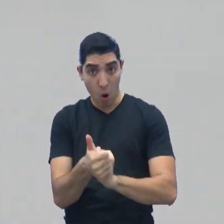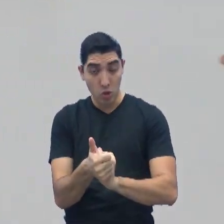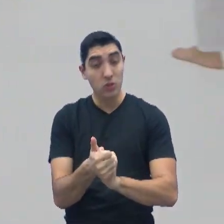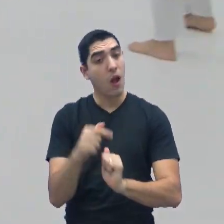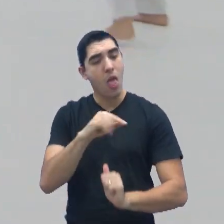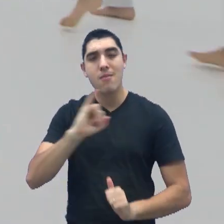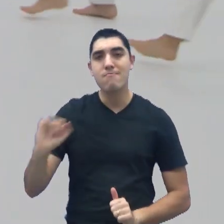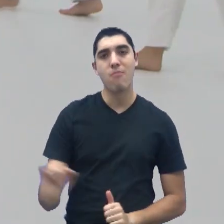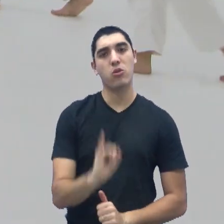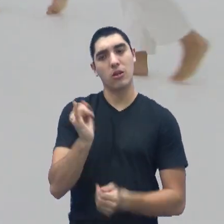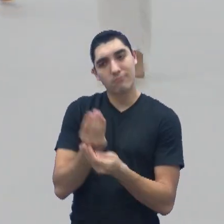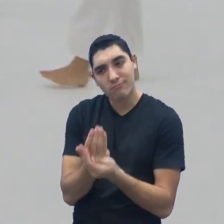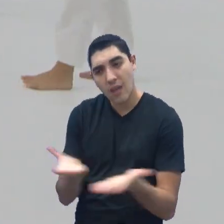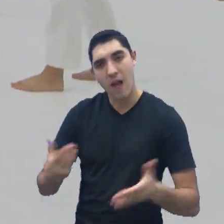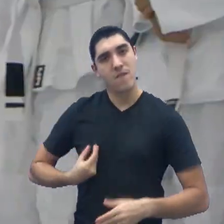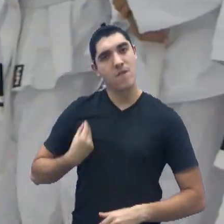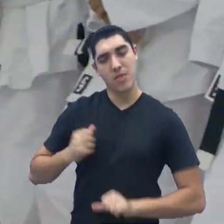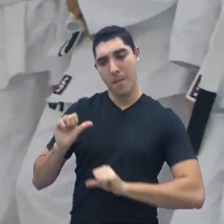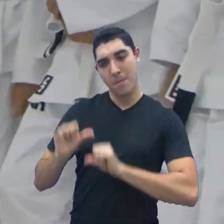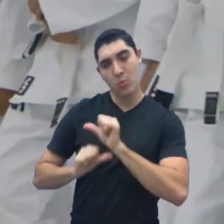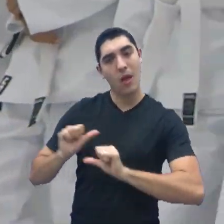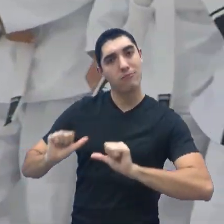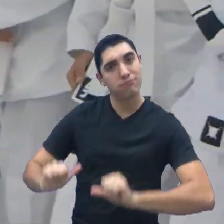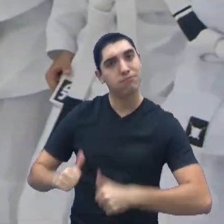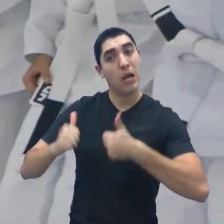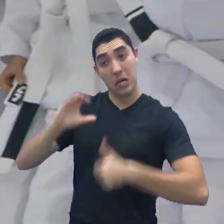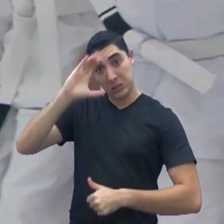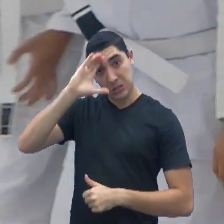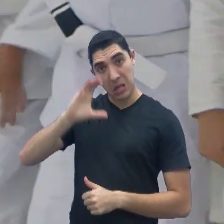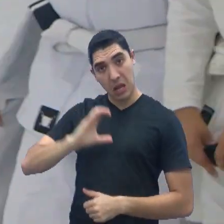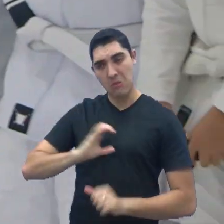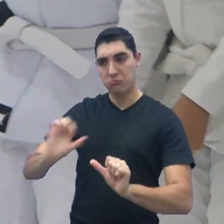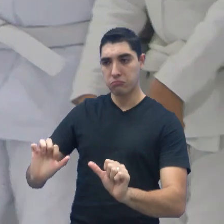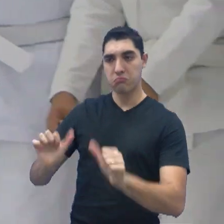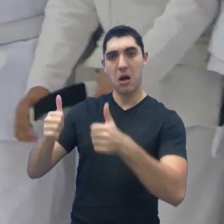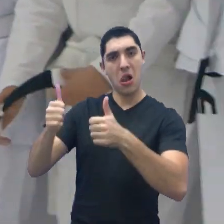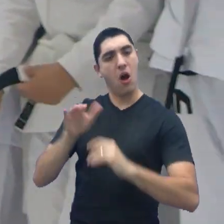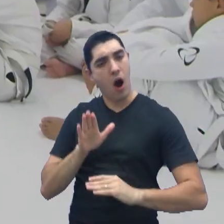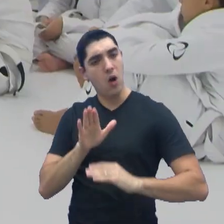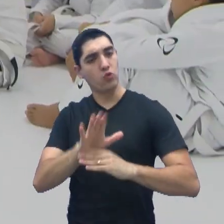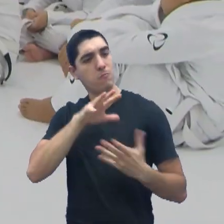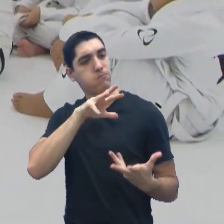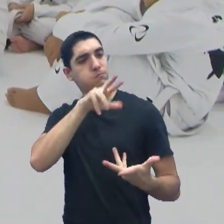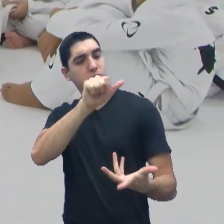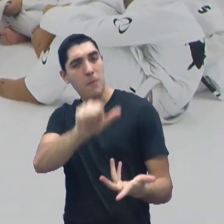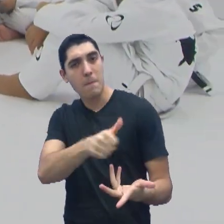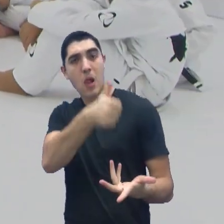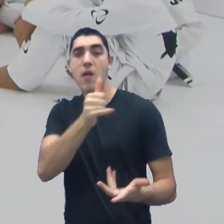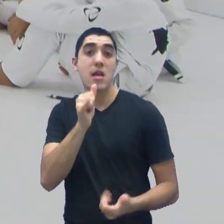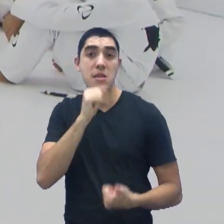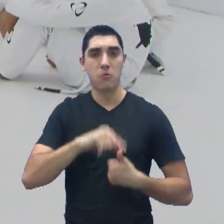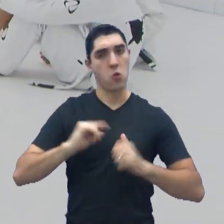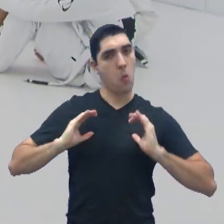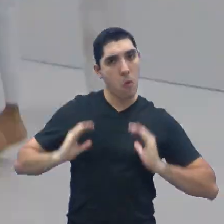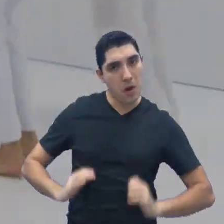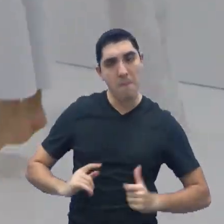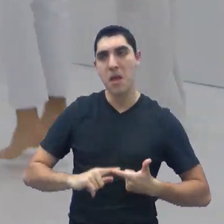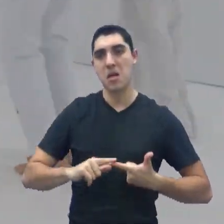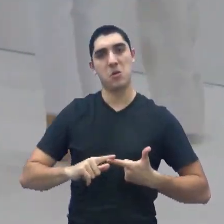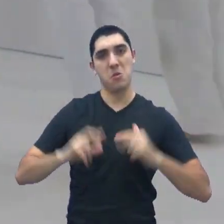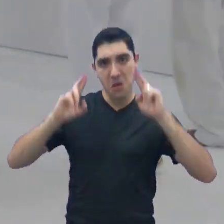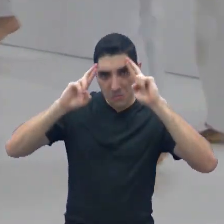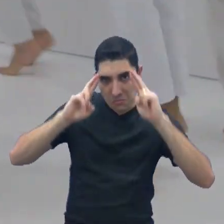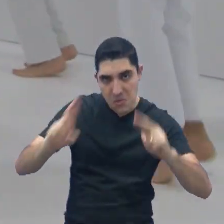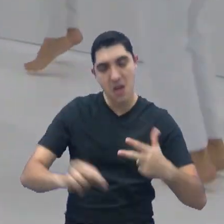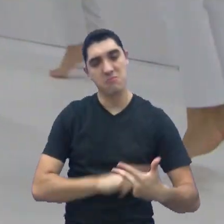de transformação social e como cidadão para o mundo, ensinando valores essenciais como disciplina, respeito, trabalho